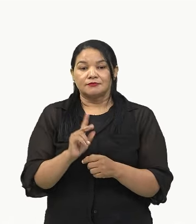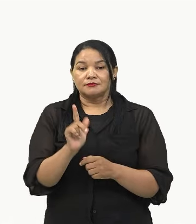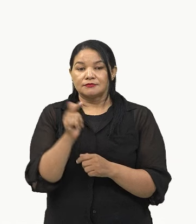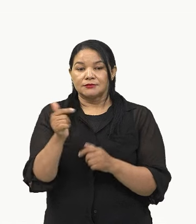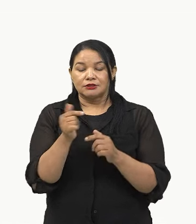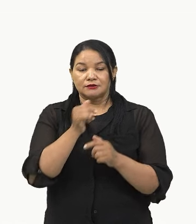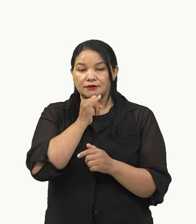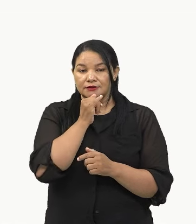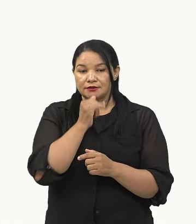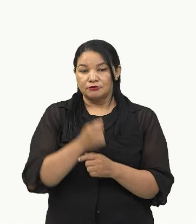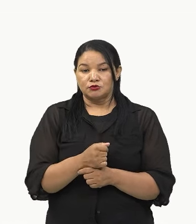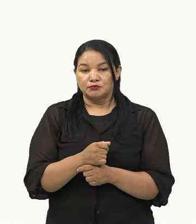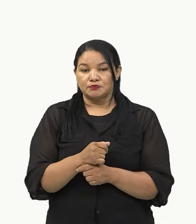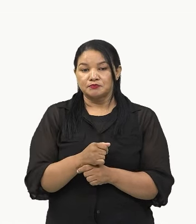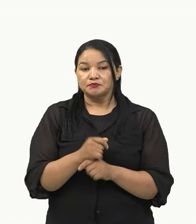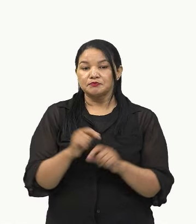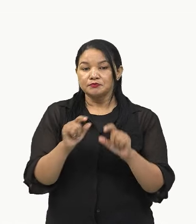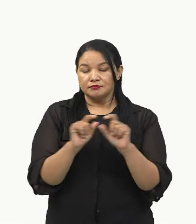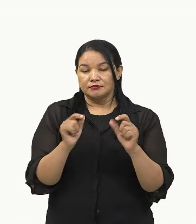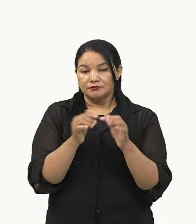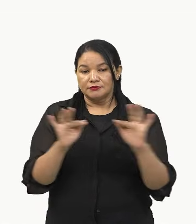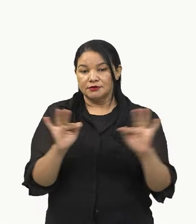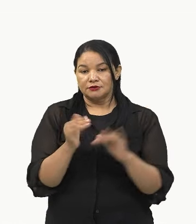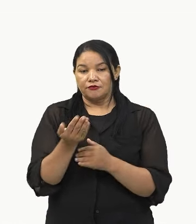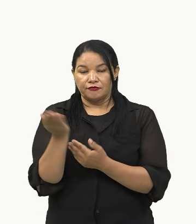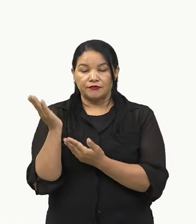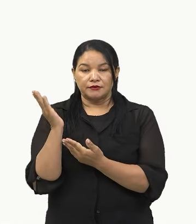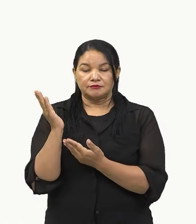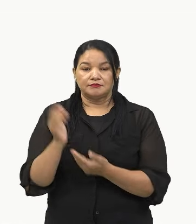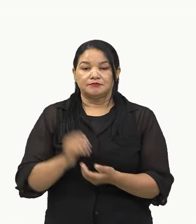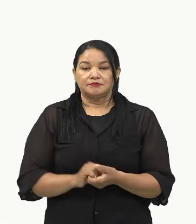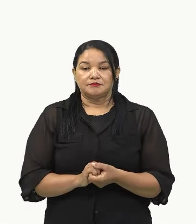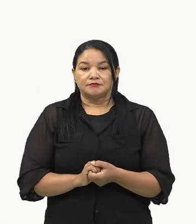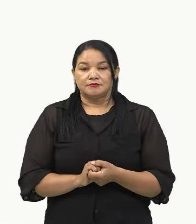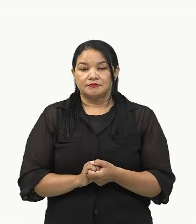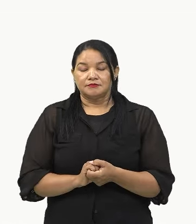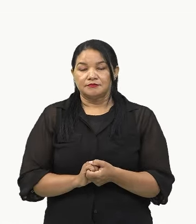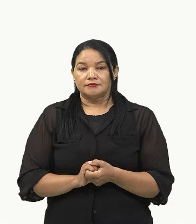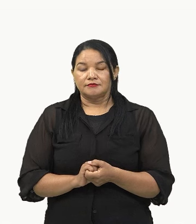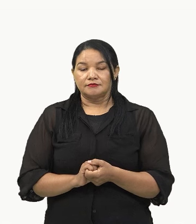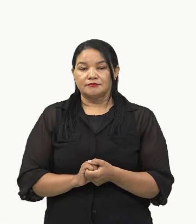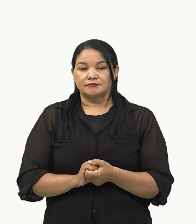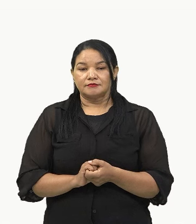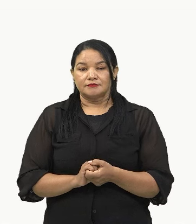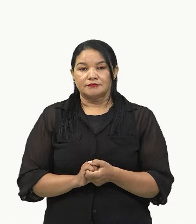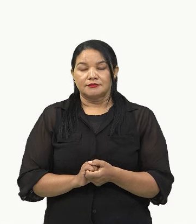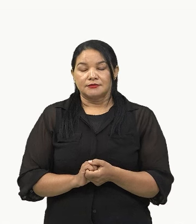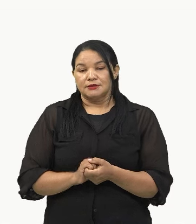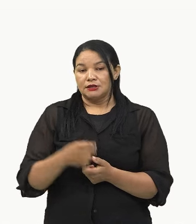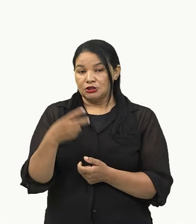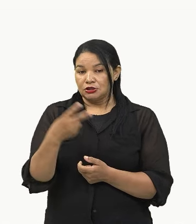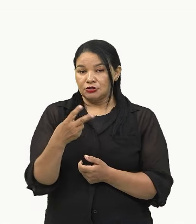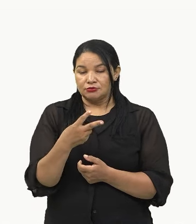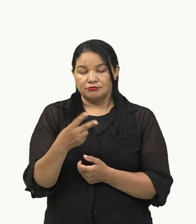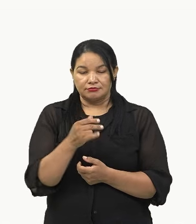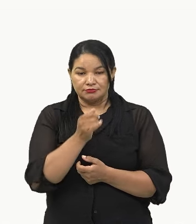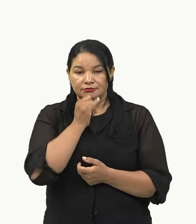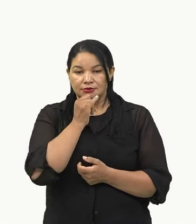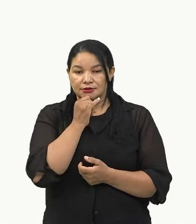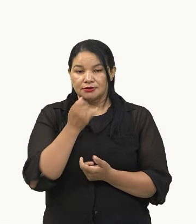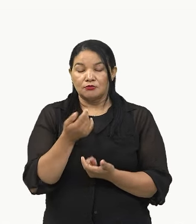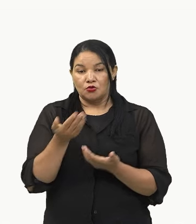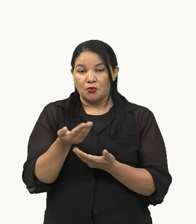Has viajado a Juruá alguma vez? Entonces, en este segundo ejemplo, el uso del pretérito